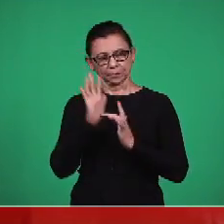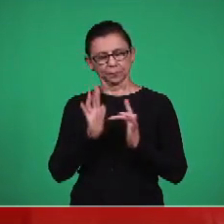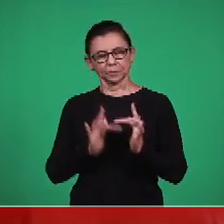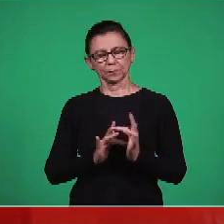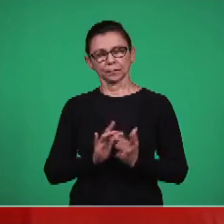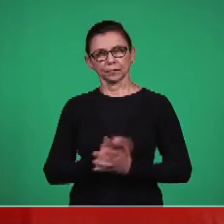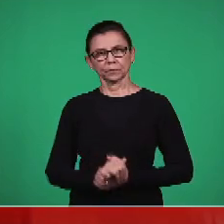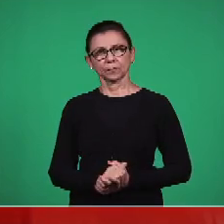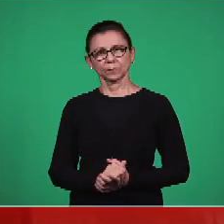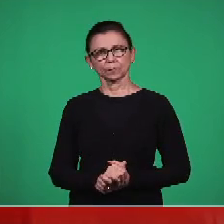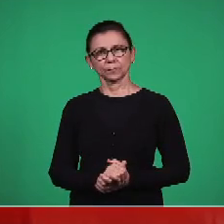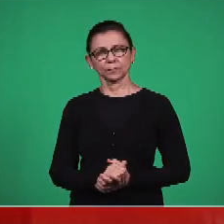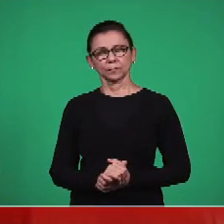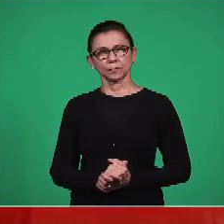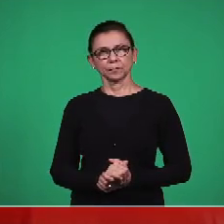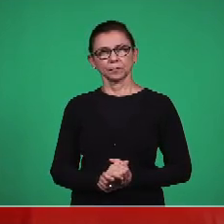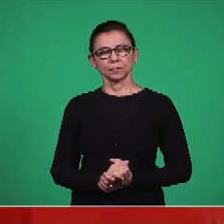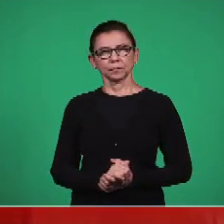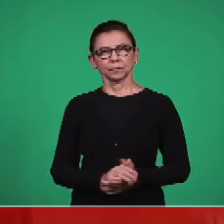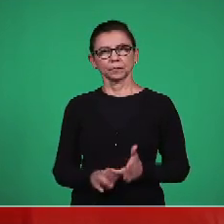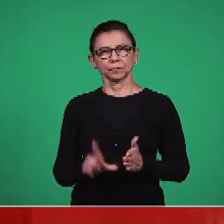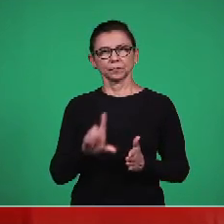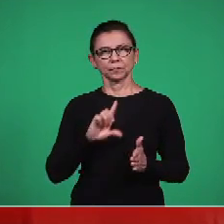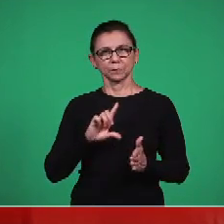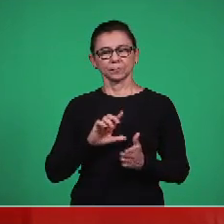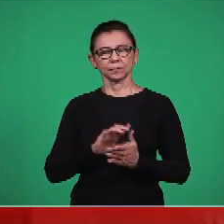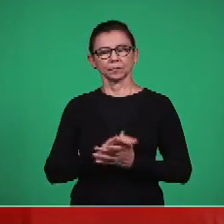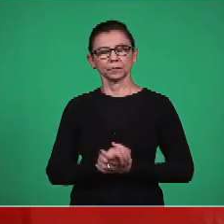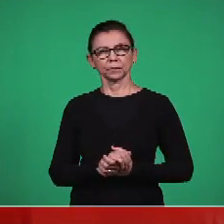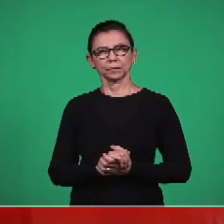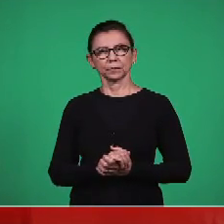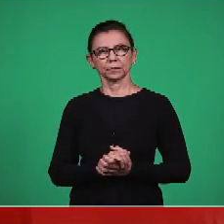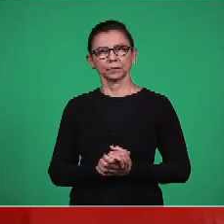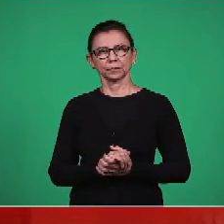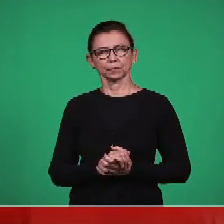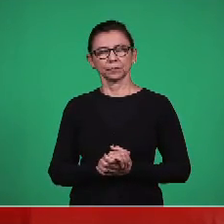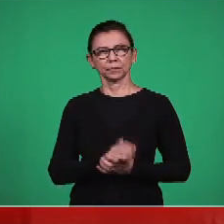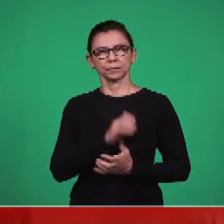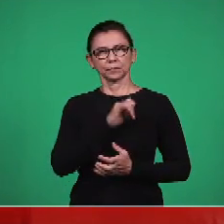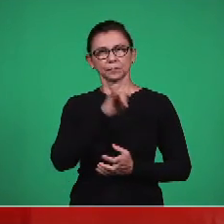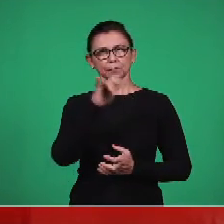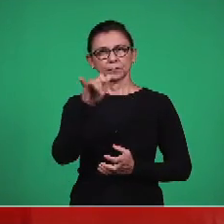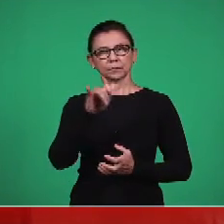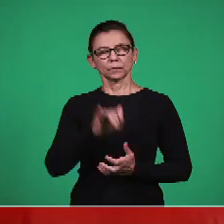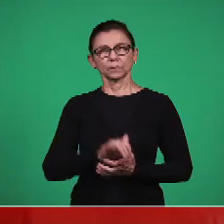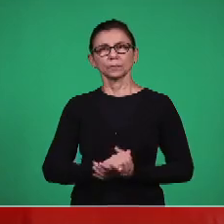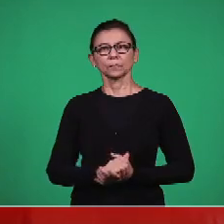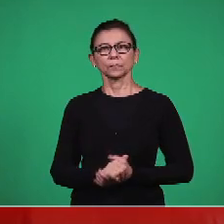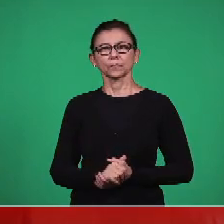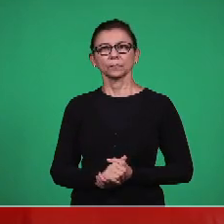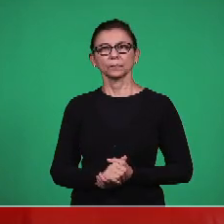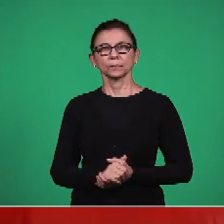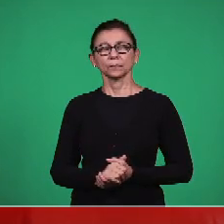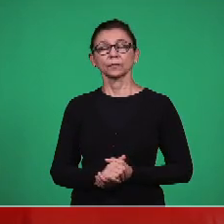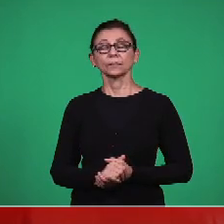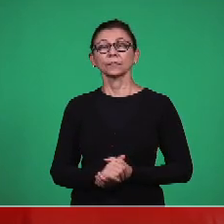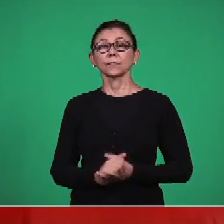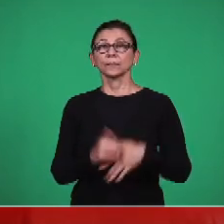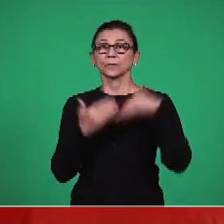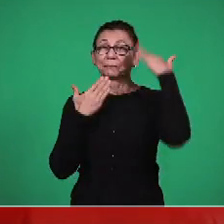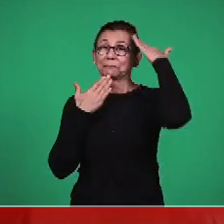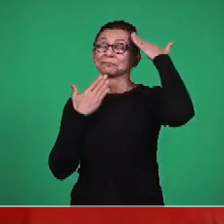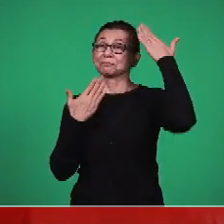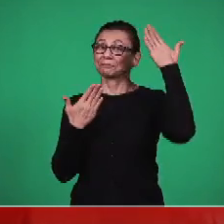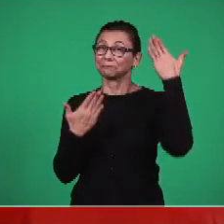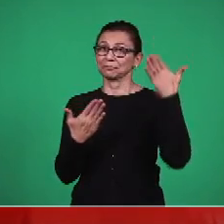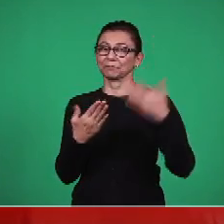Mas eu quero me referir aqui, nessa primeira palavra, uma palavra de agradecimento